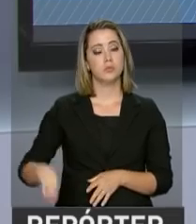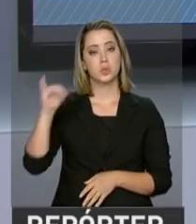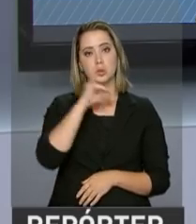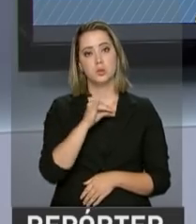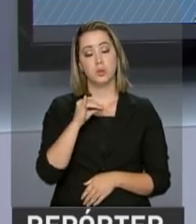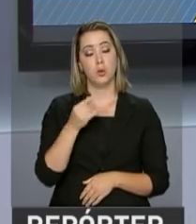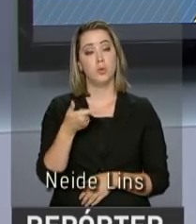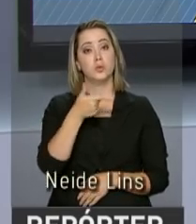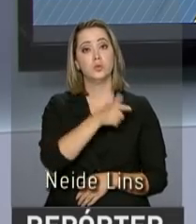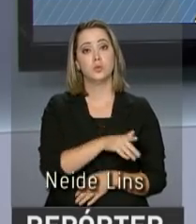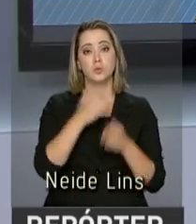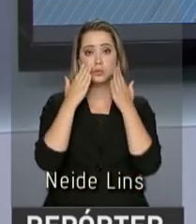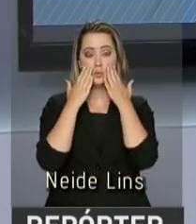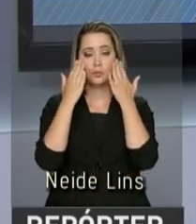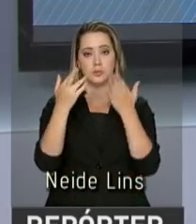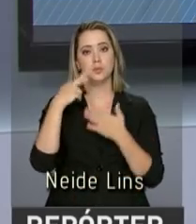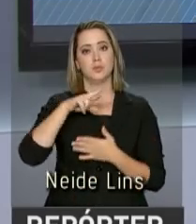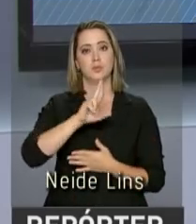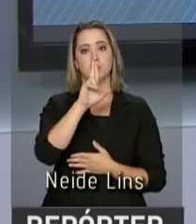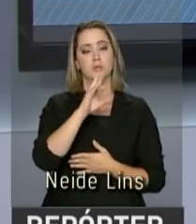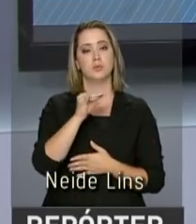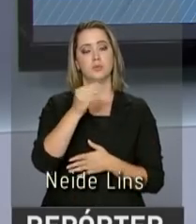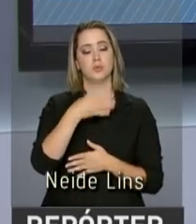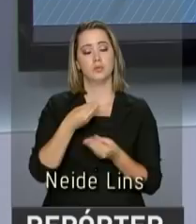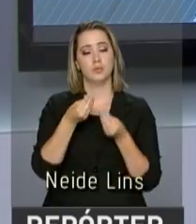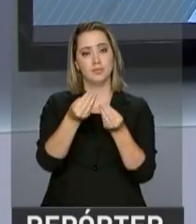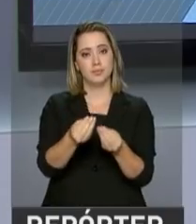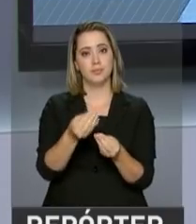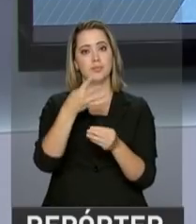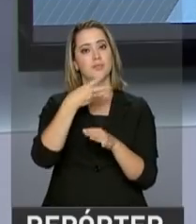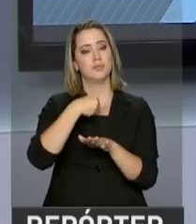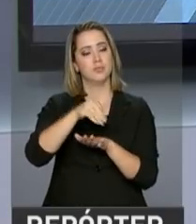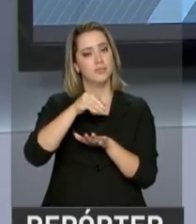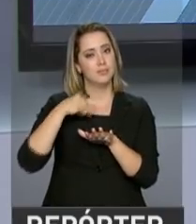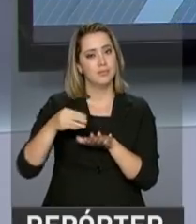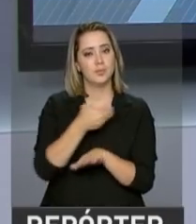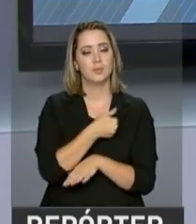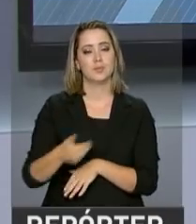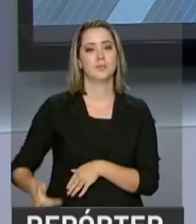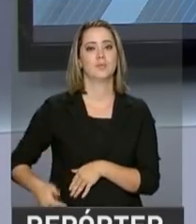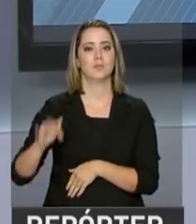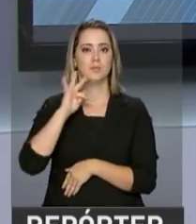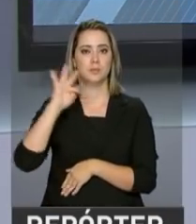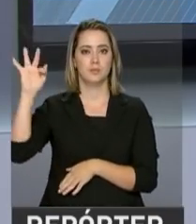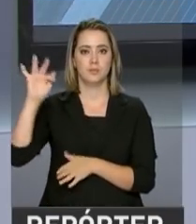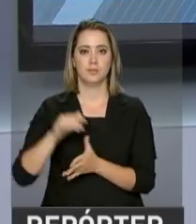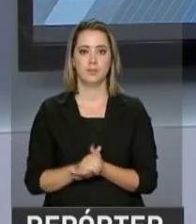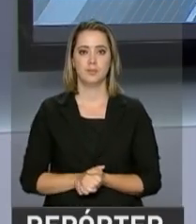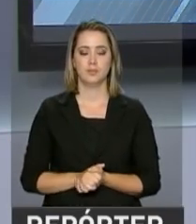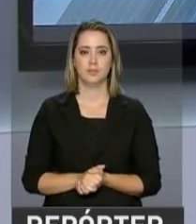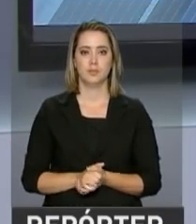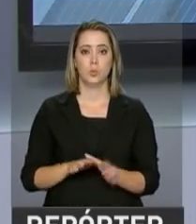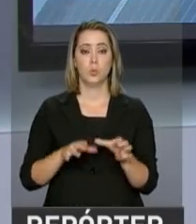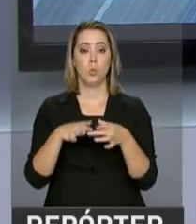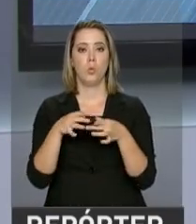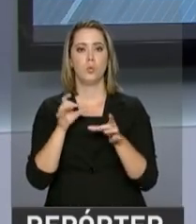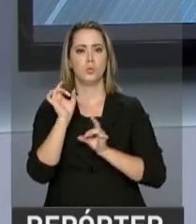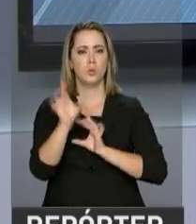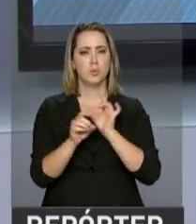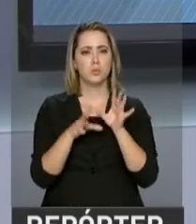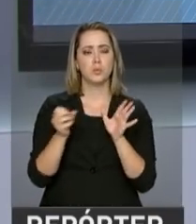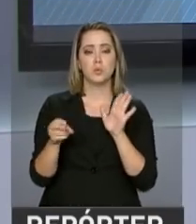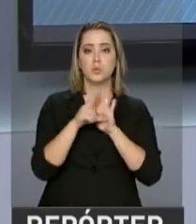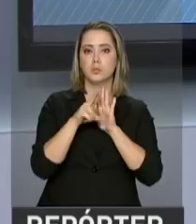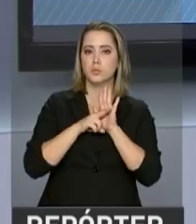Olá no ar mais uma edição do repórter NBR trazendo para você as notícias do governo federal a comissão especial da